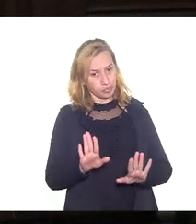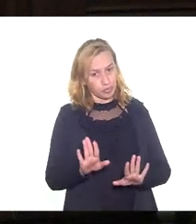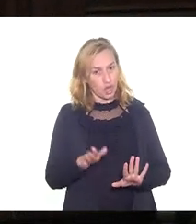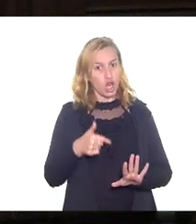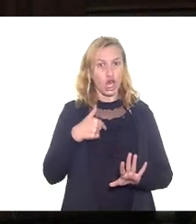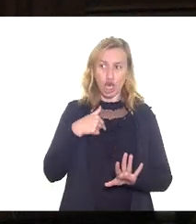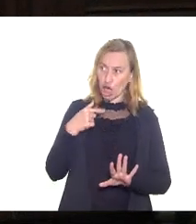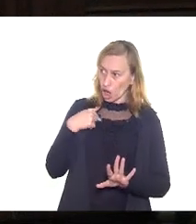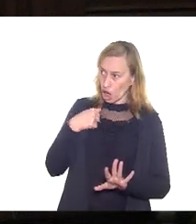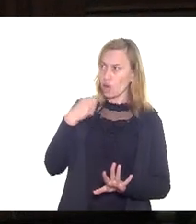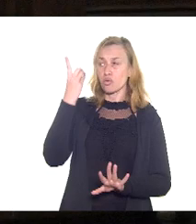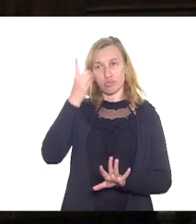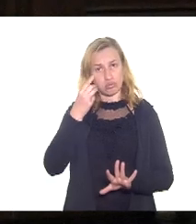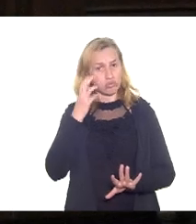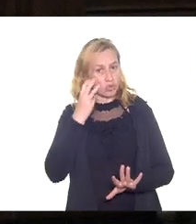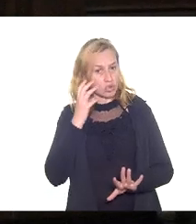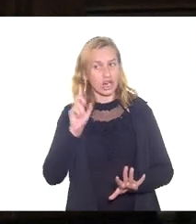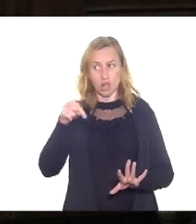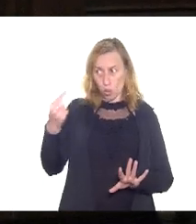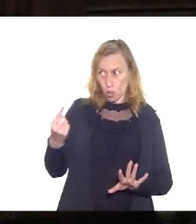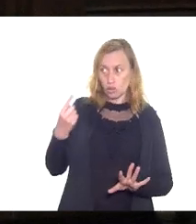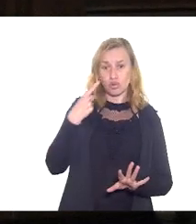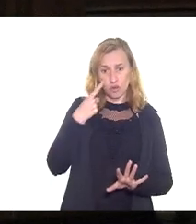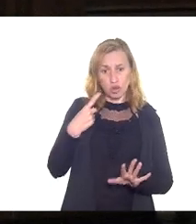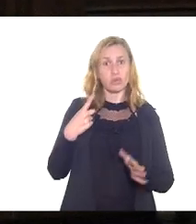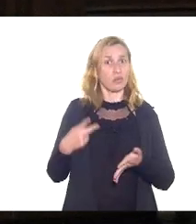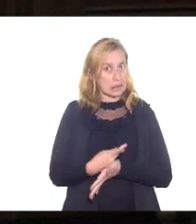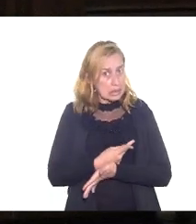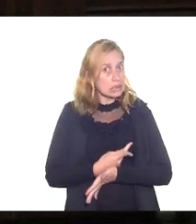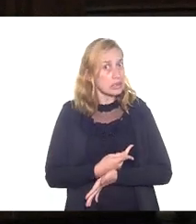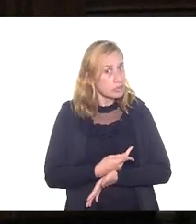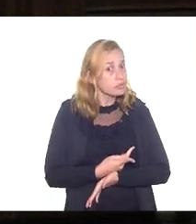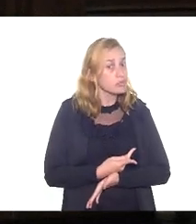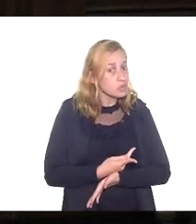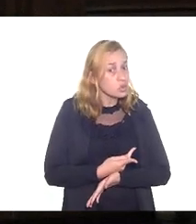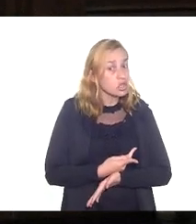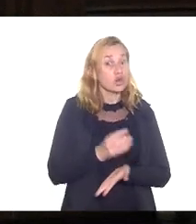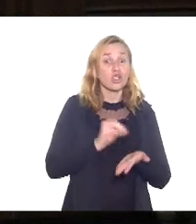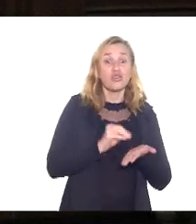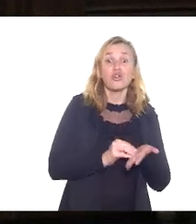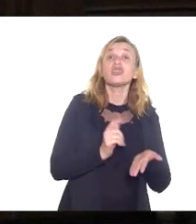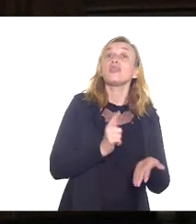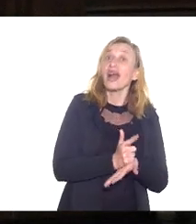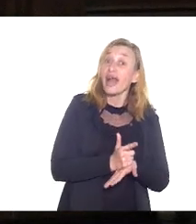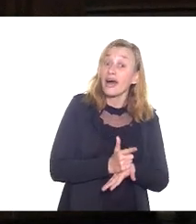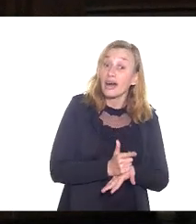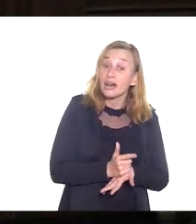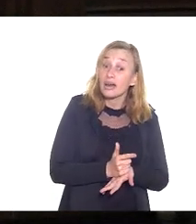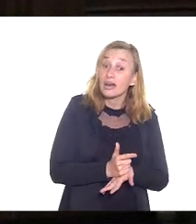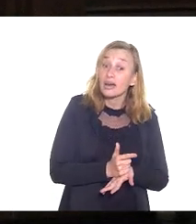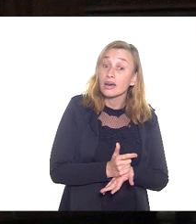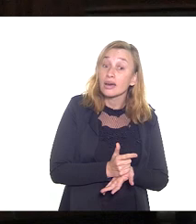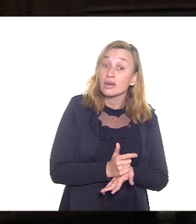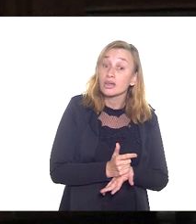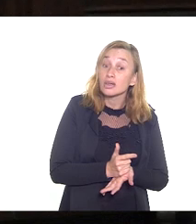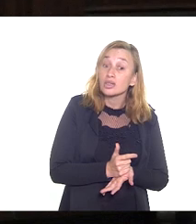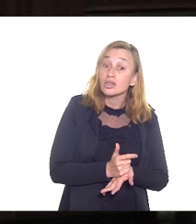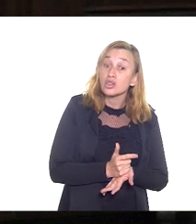eu, Valdec e tantos outros, vimos acontecer nos restos a pagar